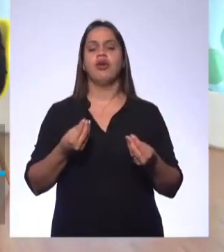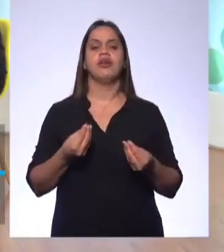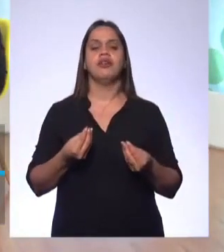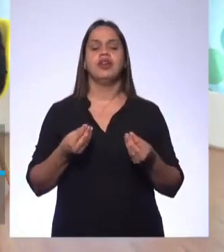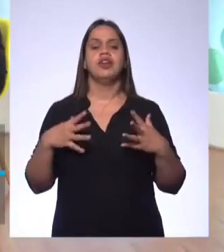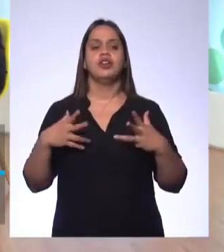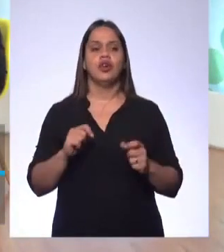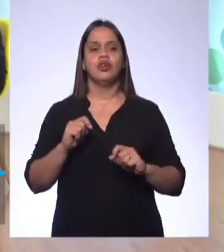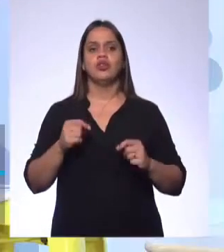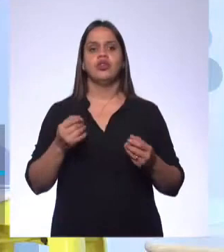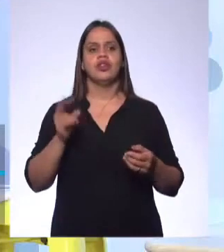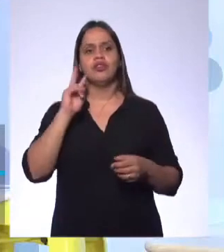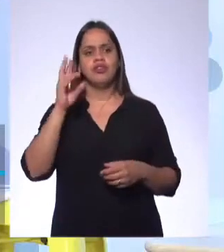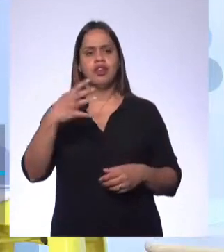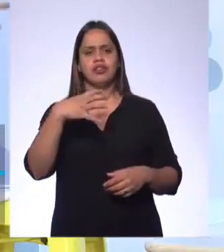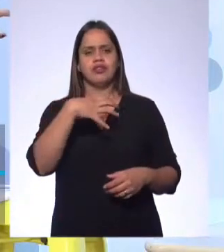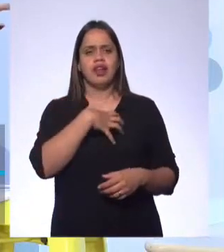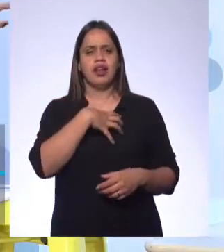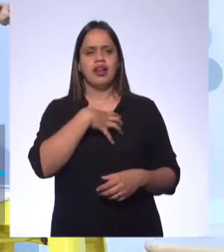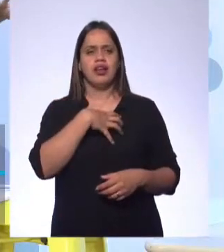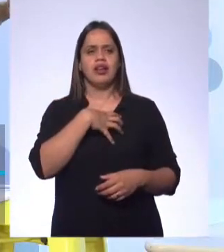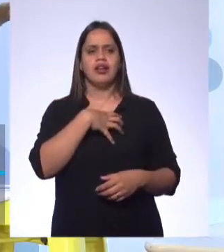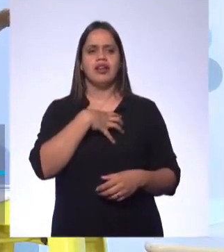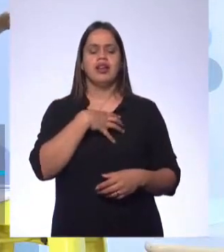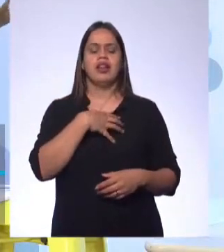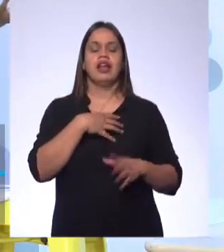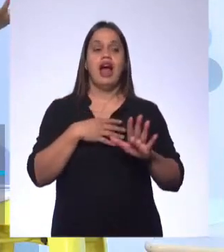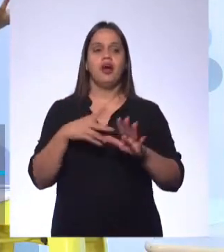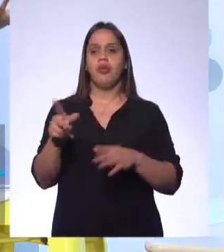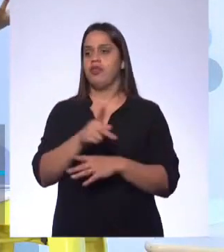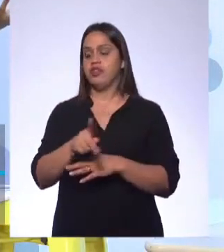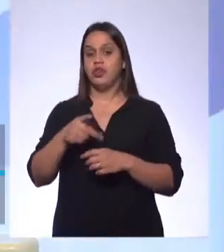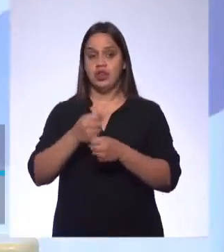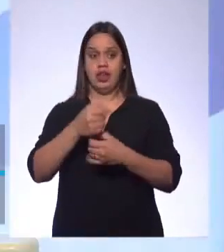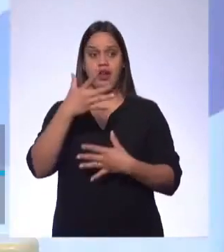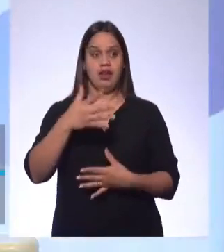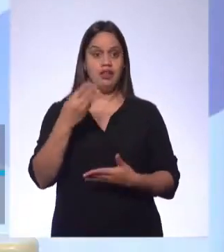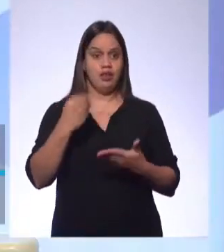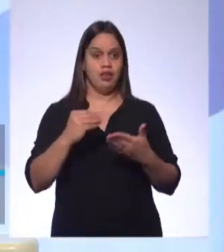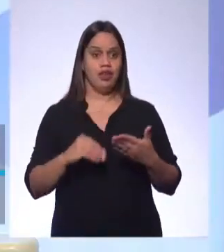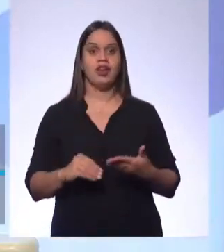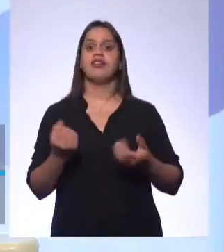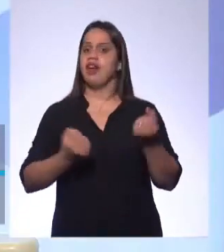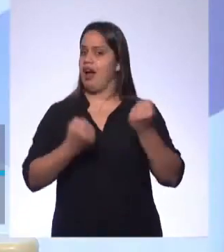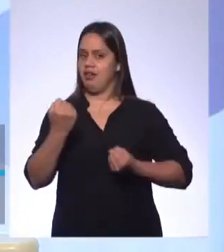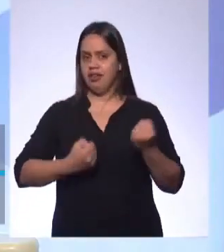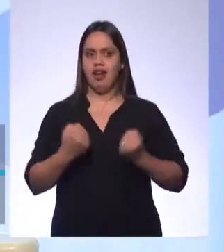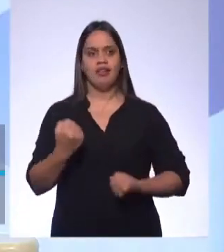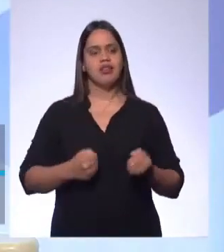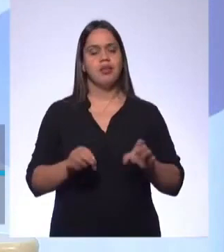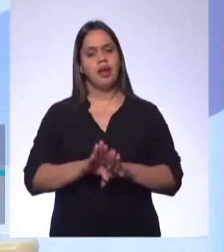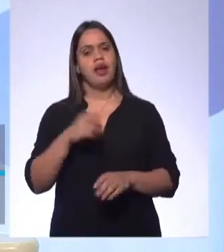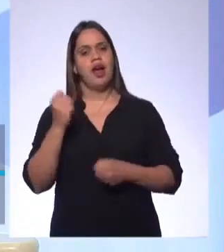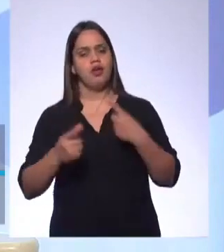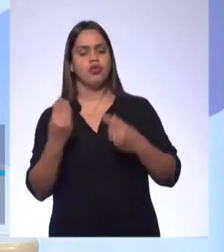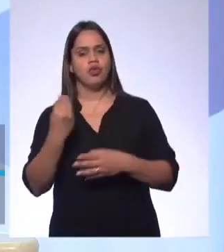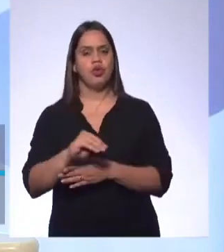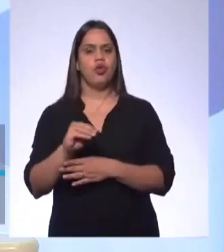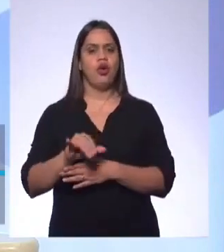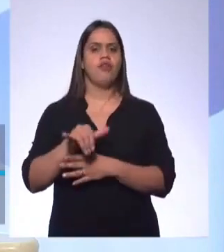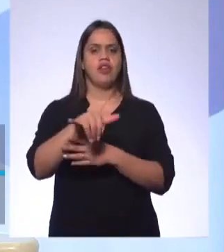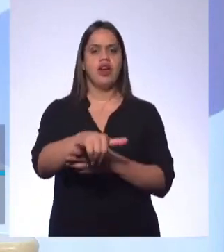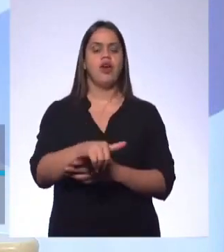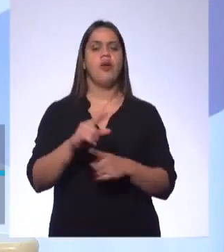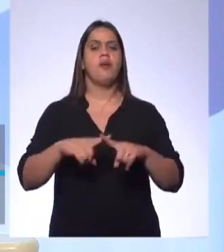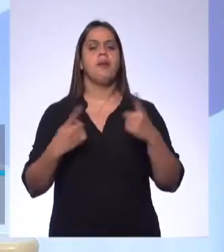toda trabalhada no sentimento e diz aqui, os professores estão colocando o carro, a maioria deles. Alguns colocaram avião, mas a